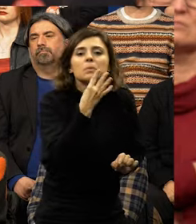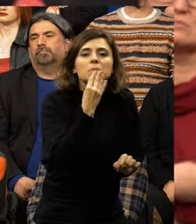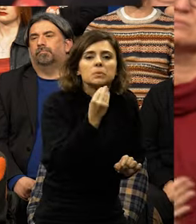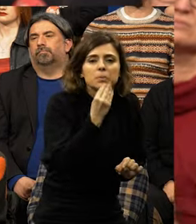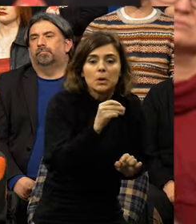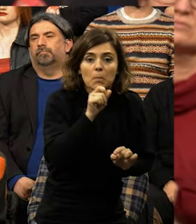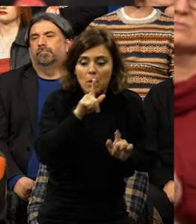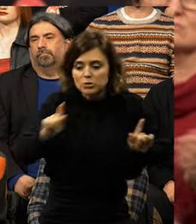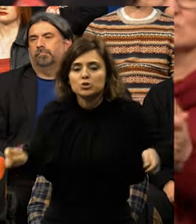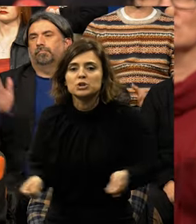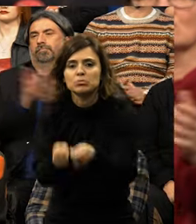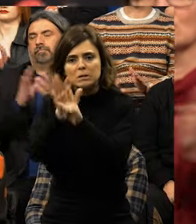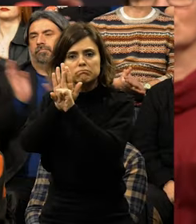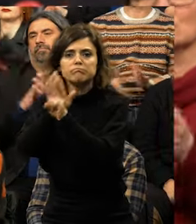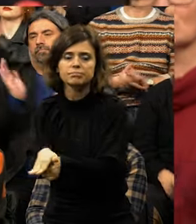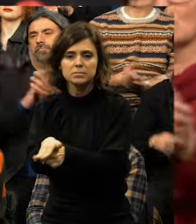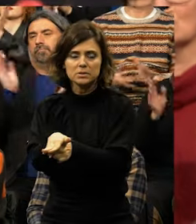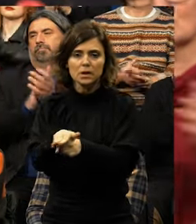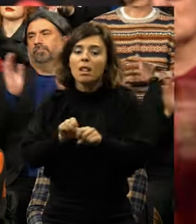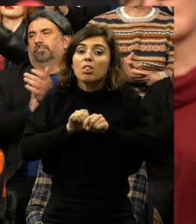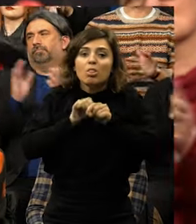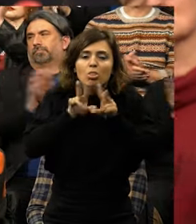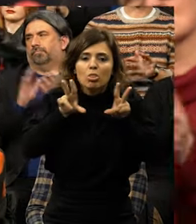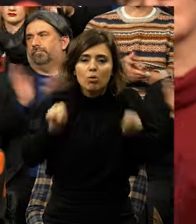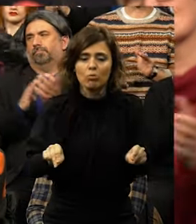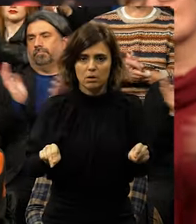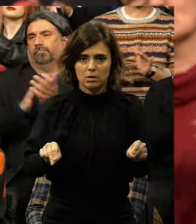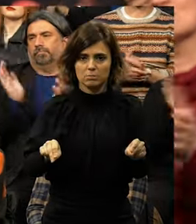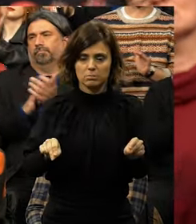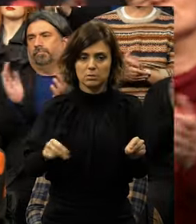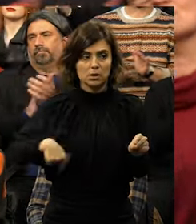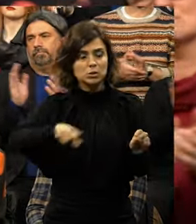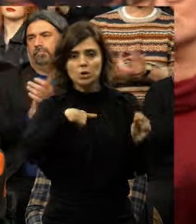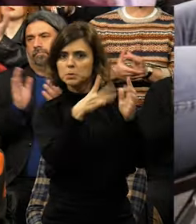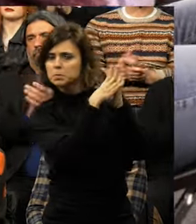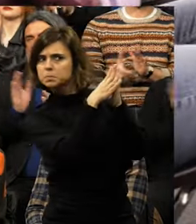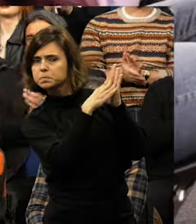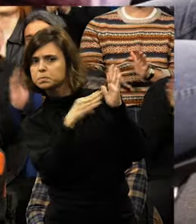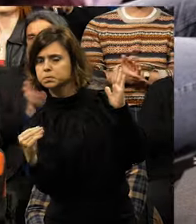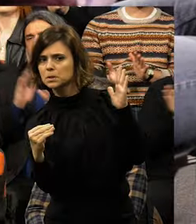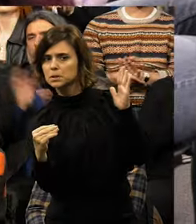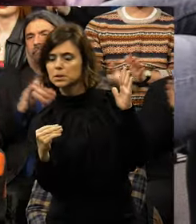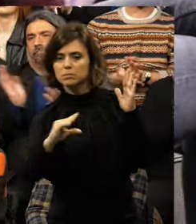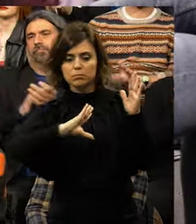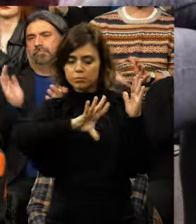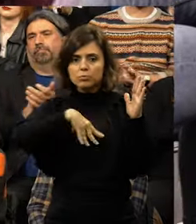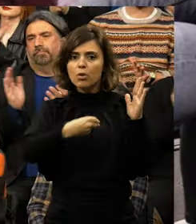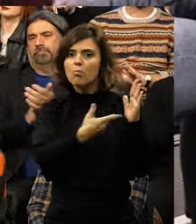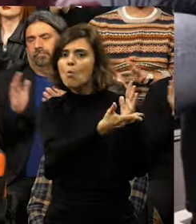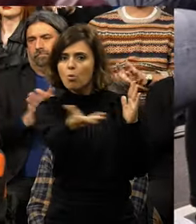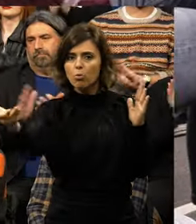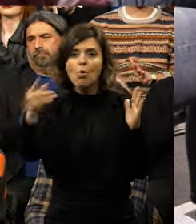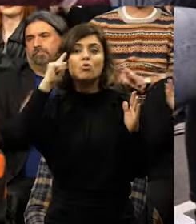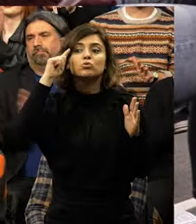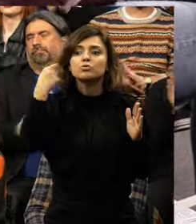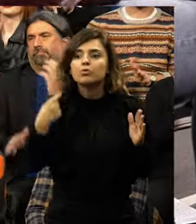antisemitas nunca aliás temos a lição temos a lição por todo o mundo de